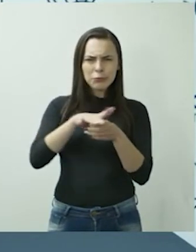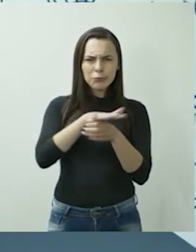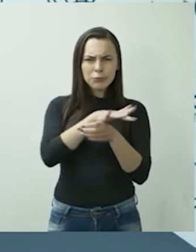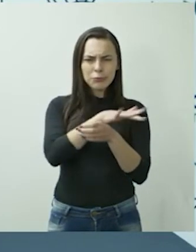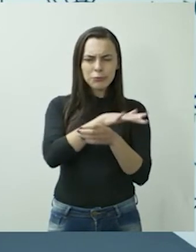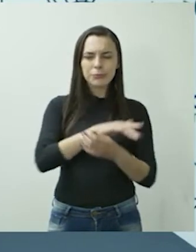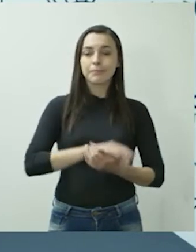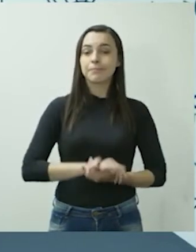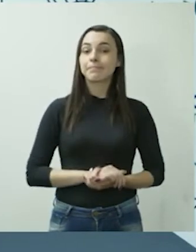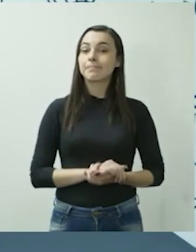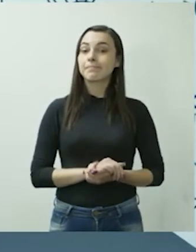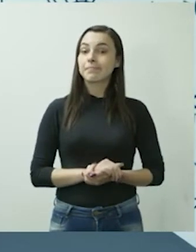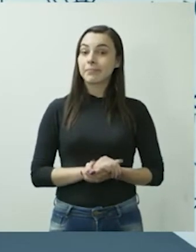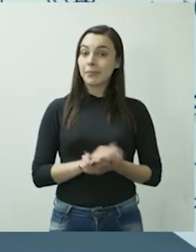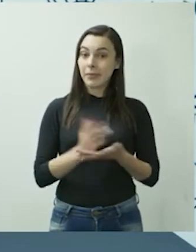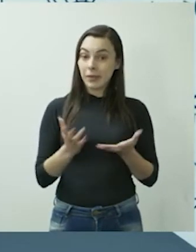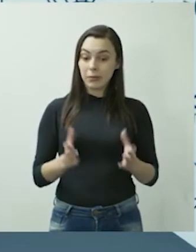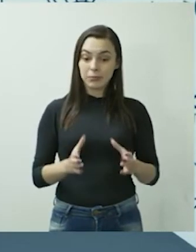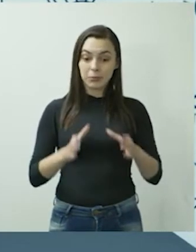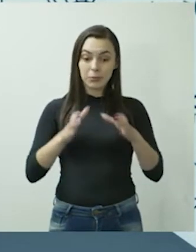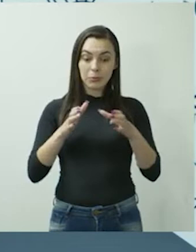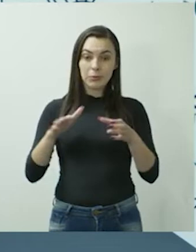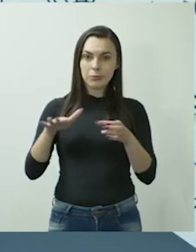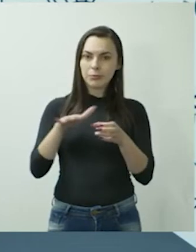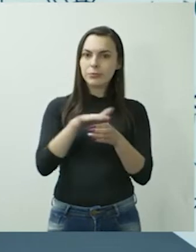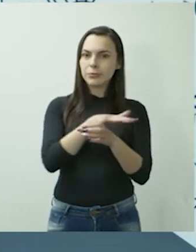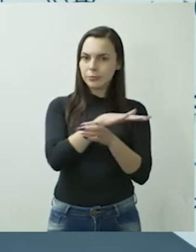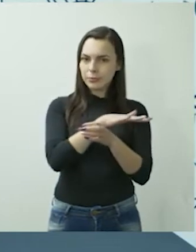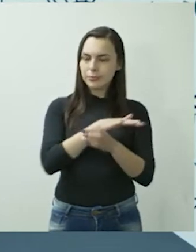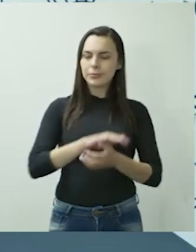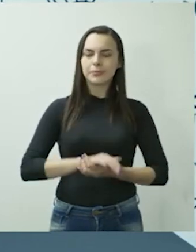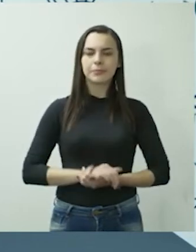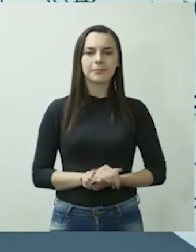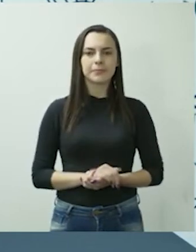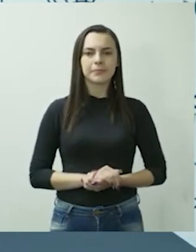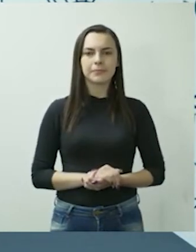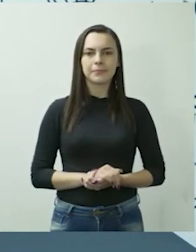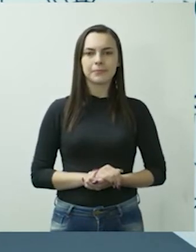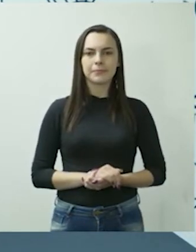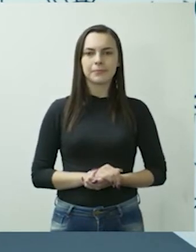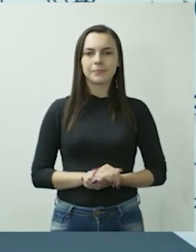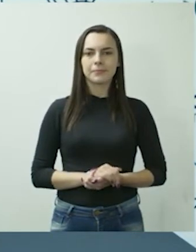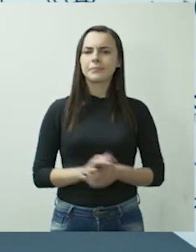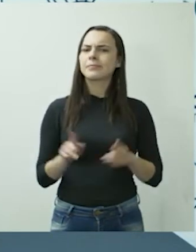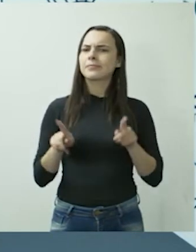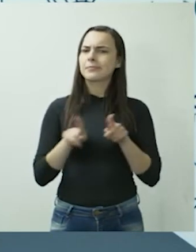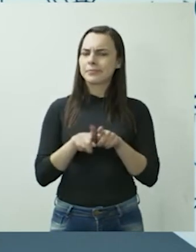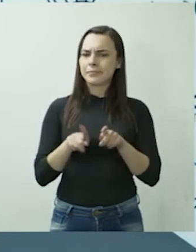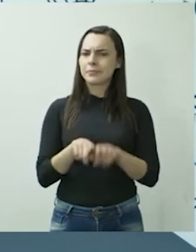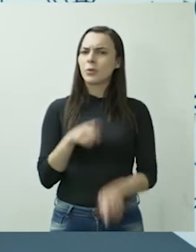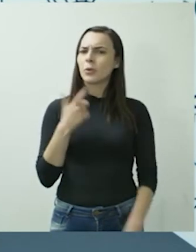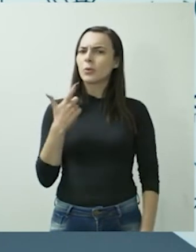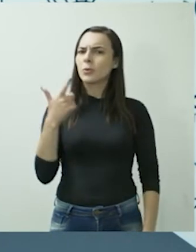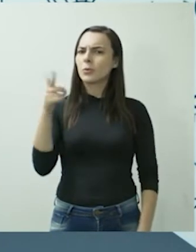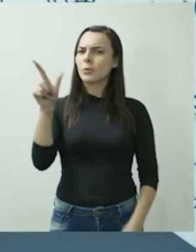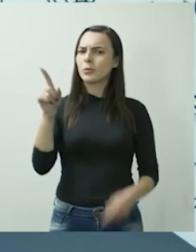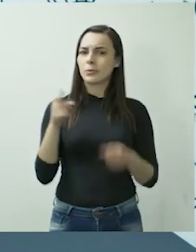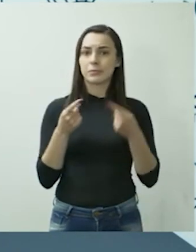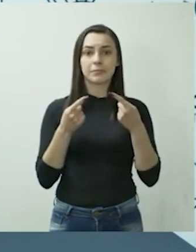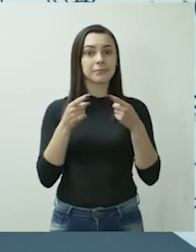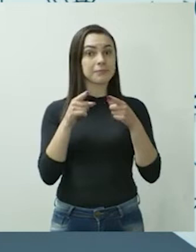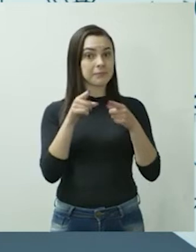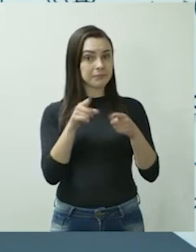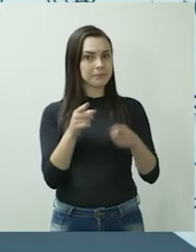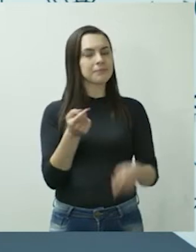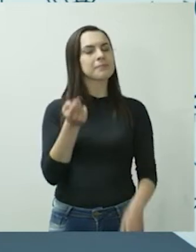tampinhas. Então, o pote está cheio. Ela mandou mais um desafio aí para